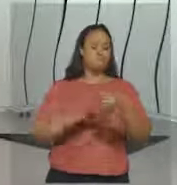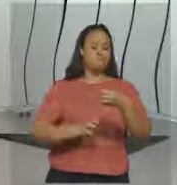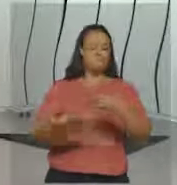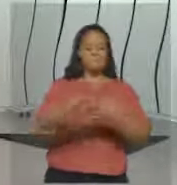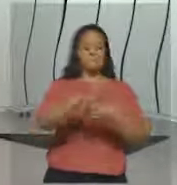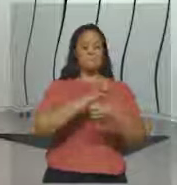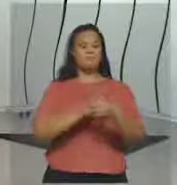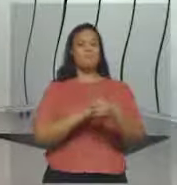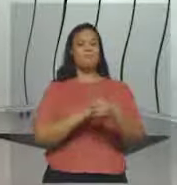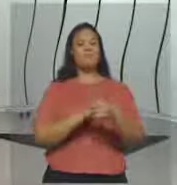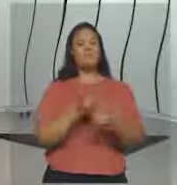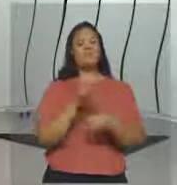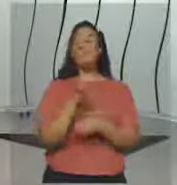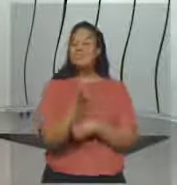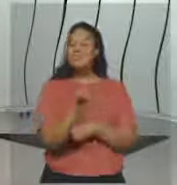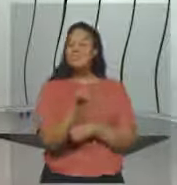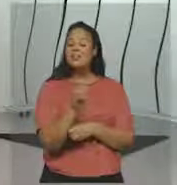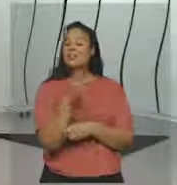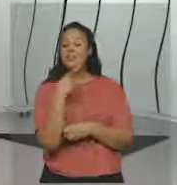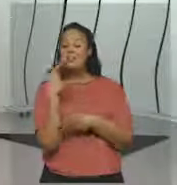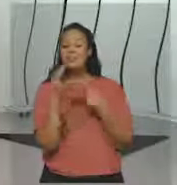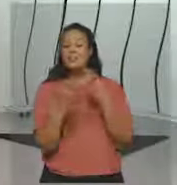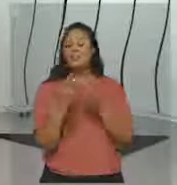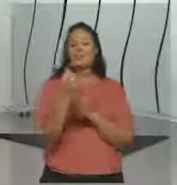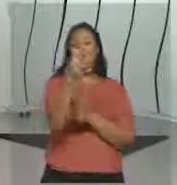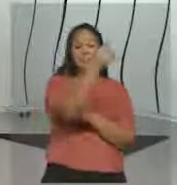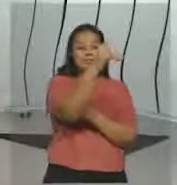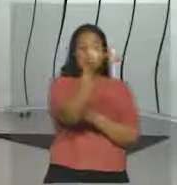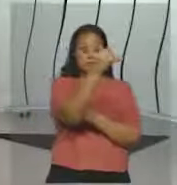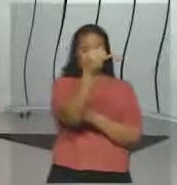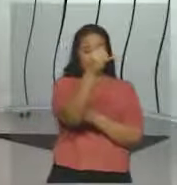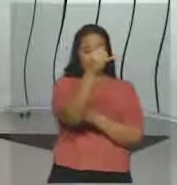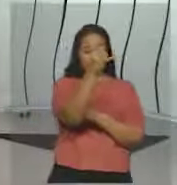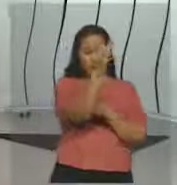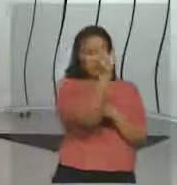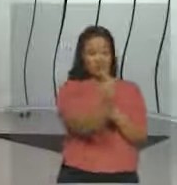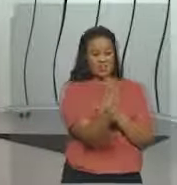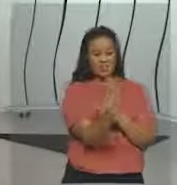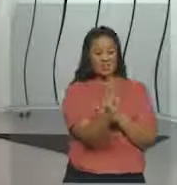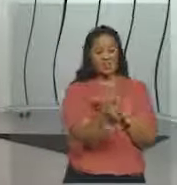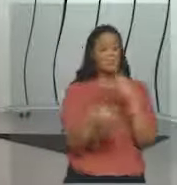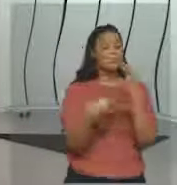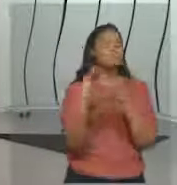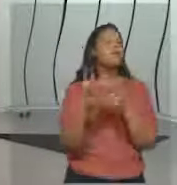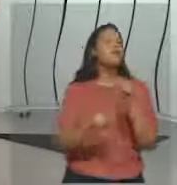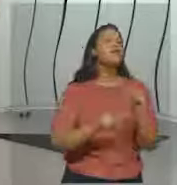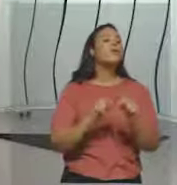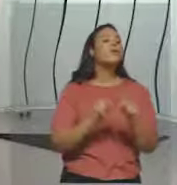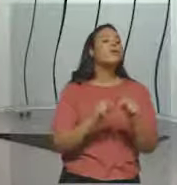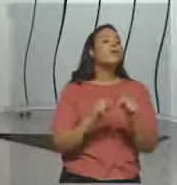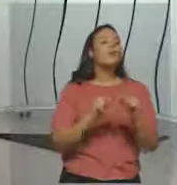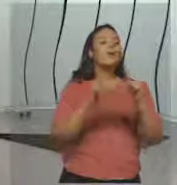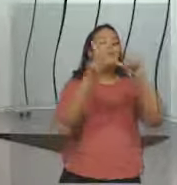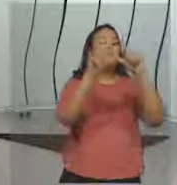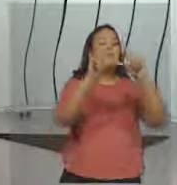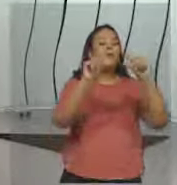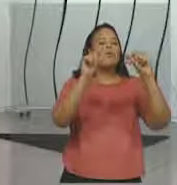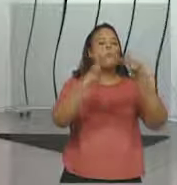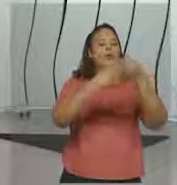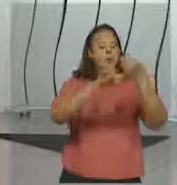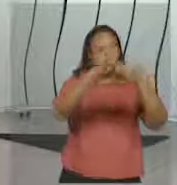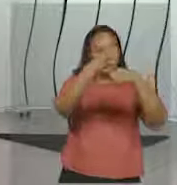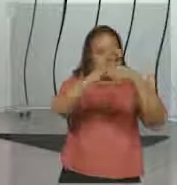polo aqui é positivo, nessa pilha, eu só estou dizendo que ele tem menos elétrons,